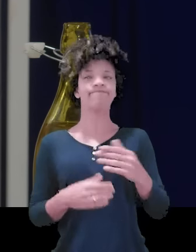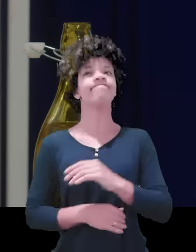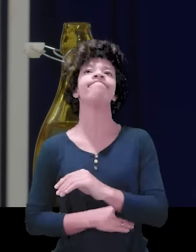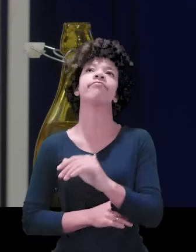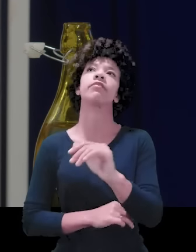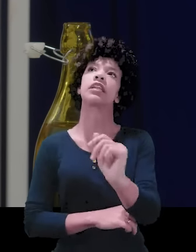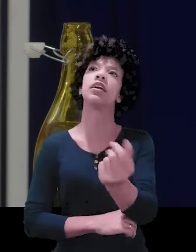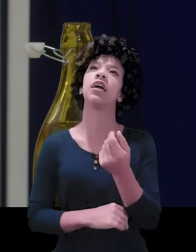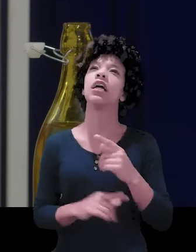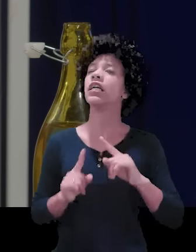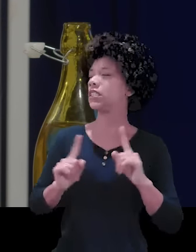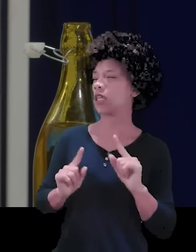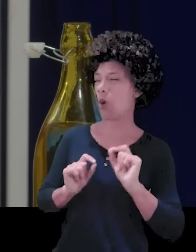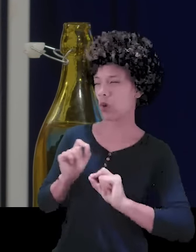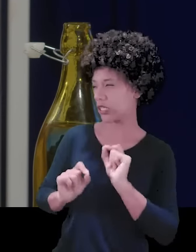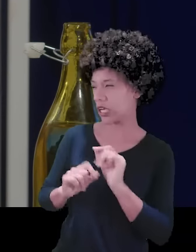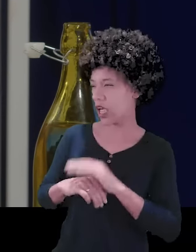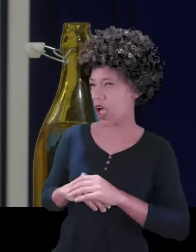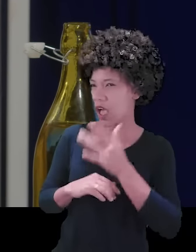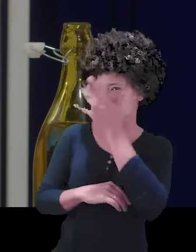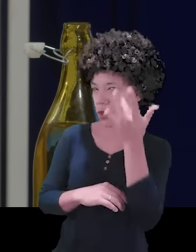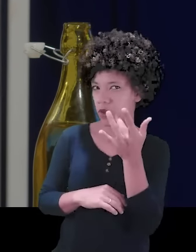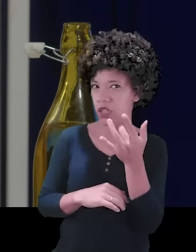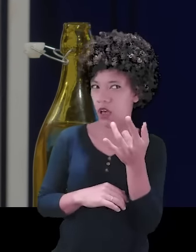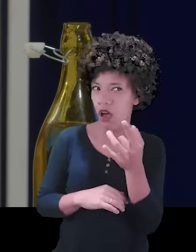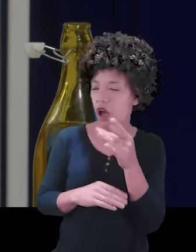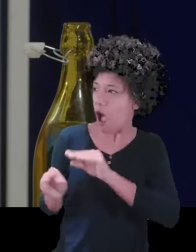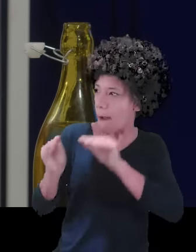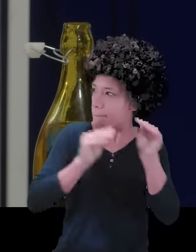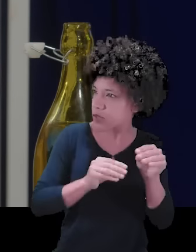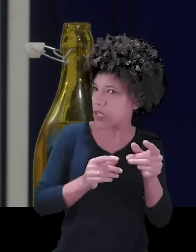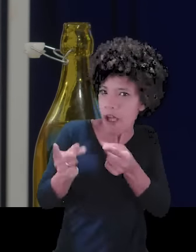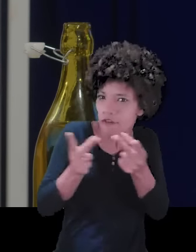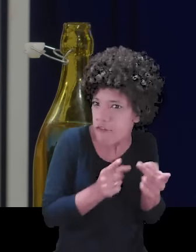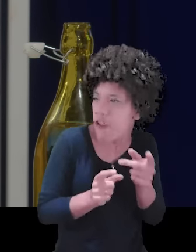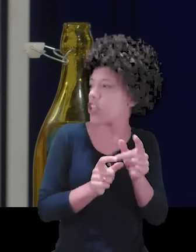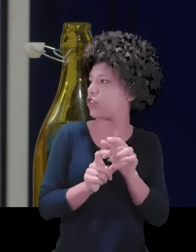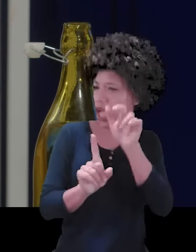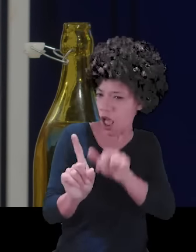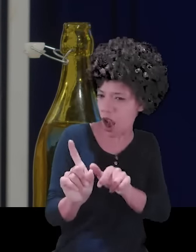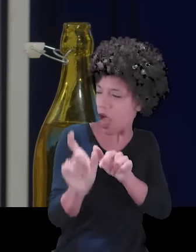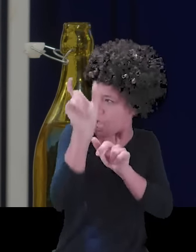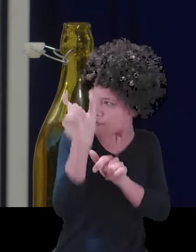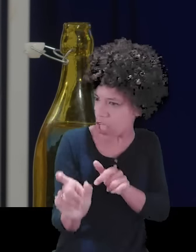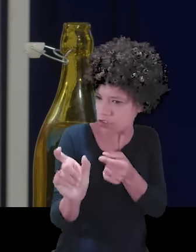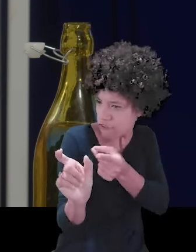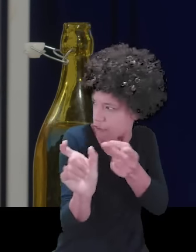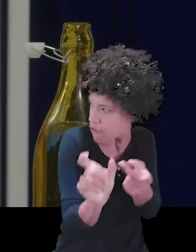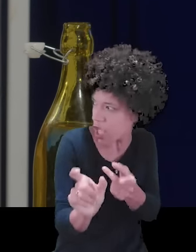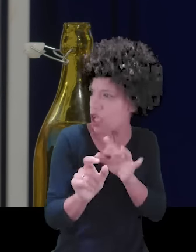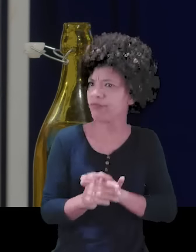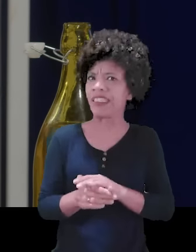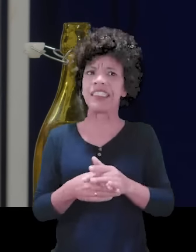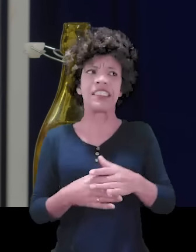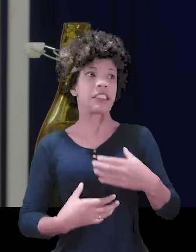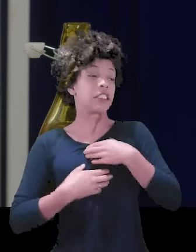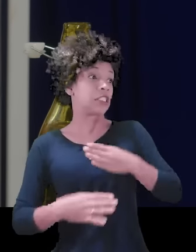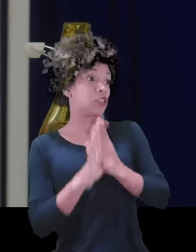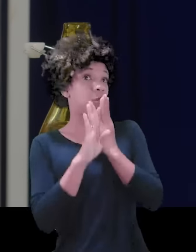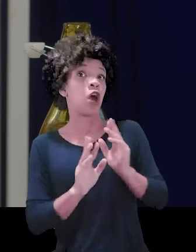é as pessoas vão para lá para ser traficadas e as pessoas são traficadas e chegam lá e disse descobrem uma situação totalmente